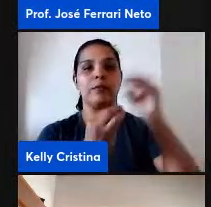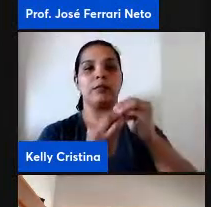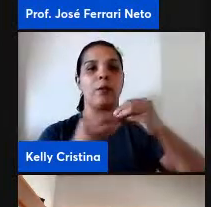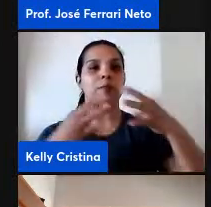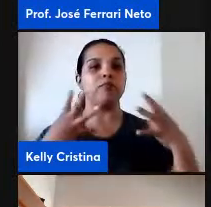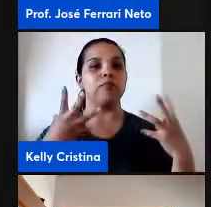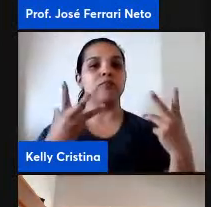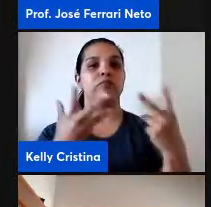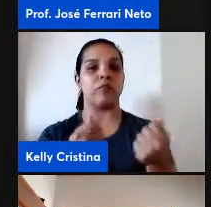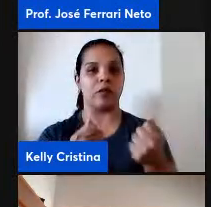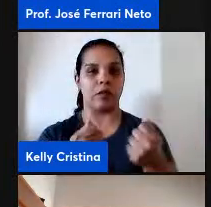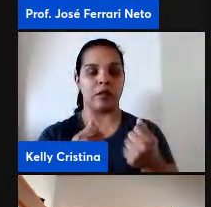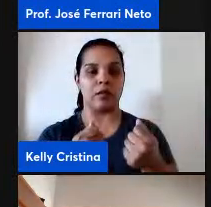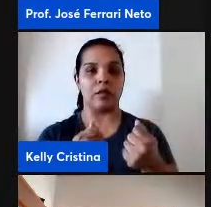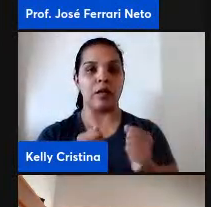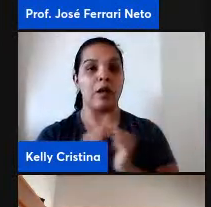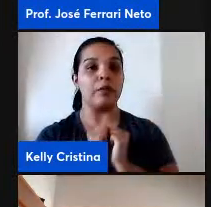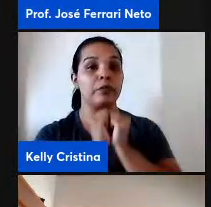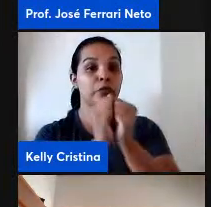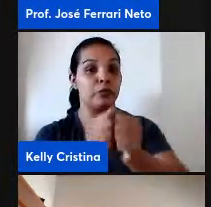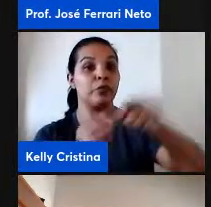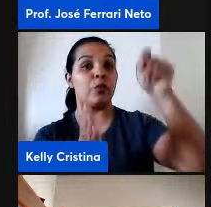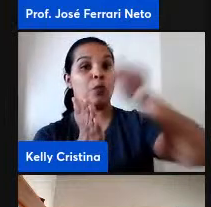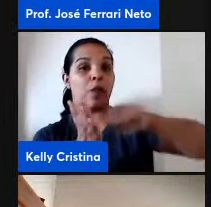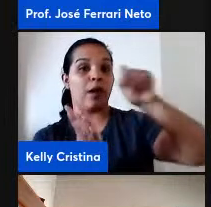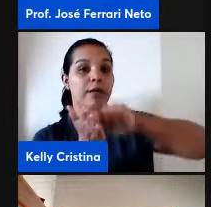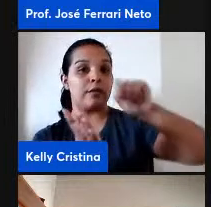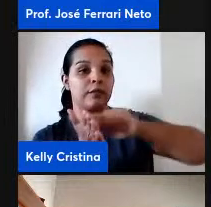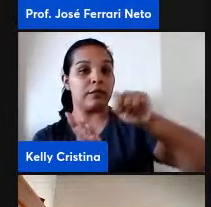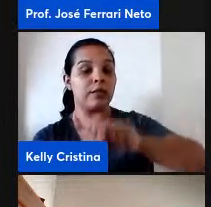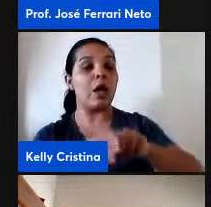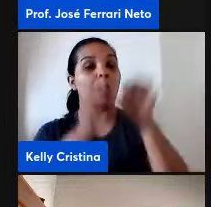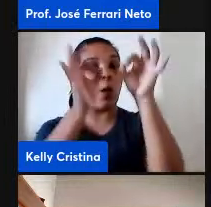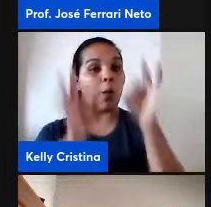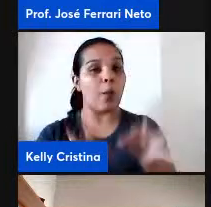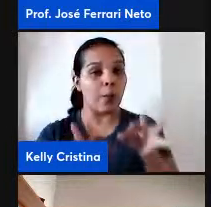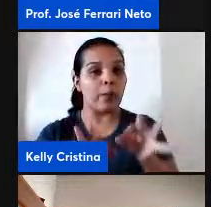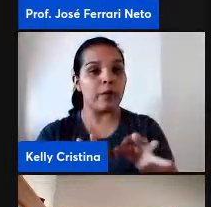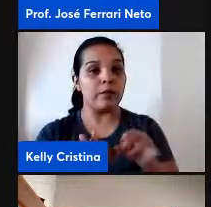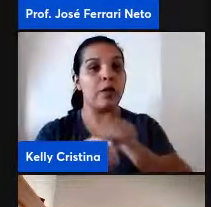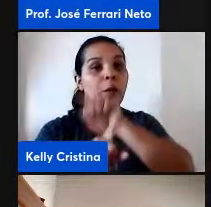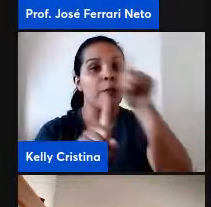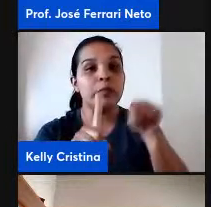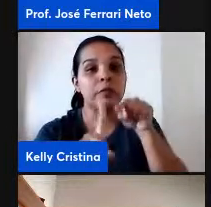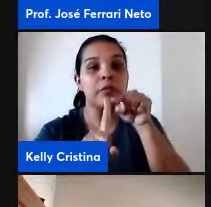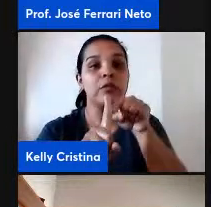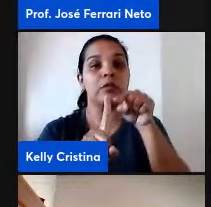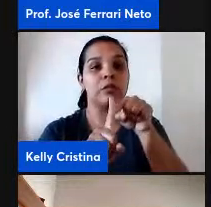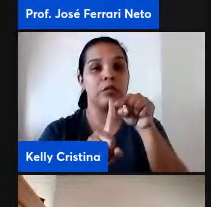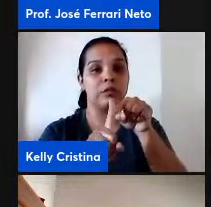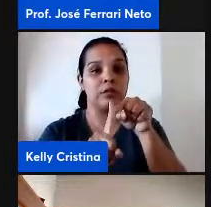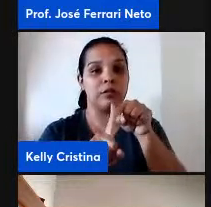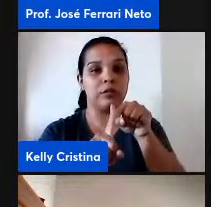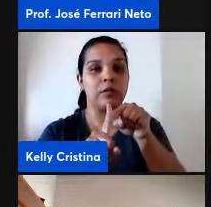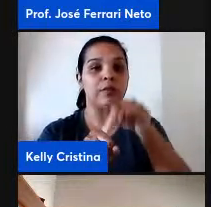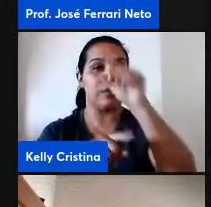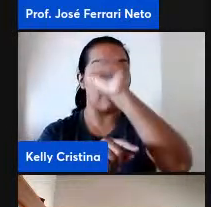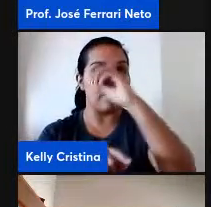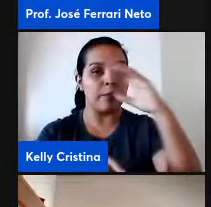a qual, acompanhada da escrita correta, é o objetivo máximo da